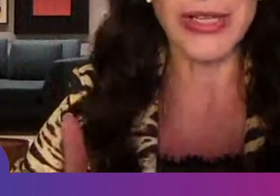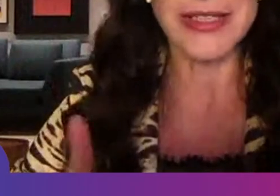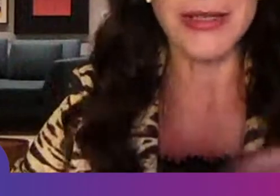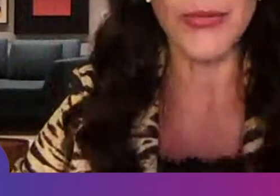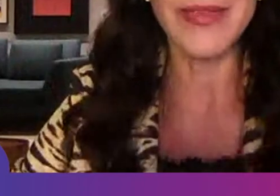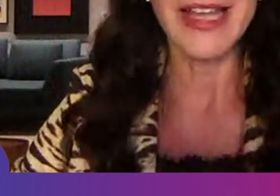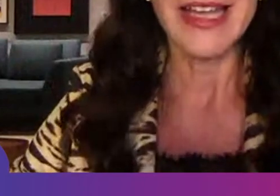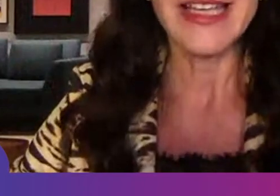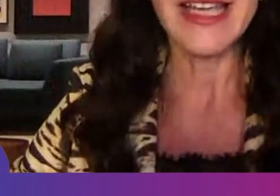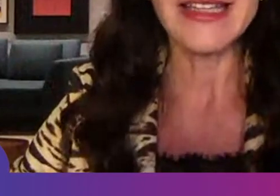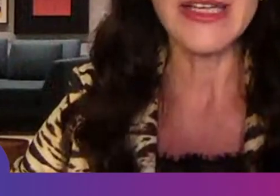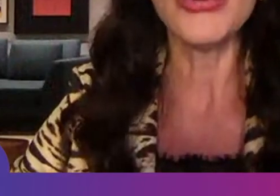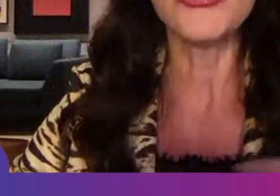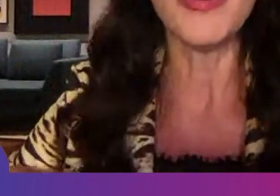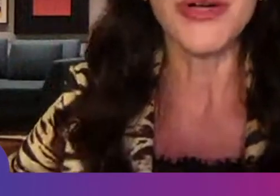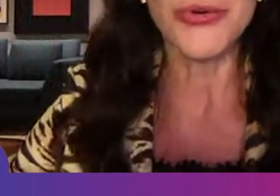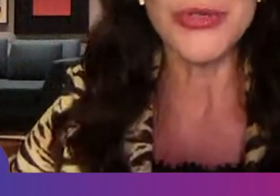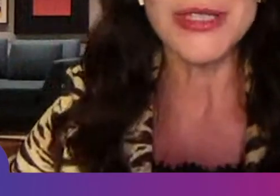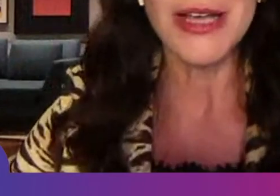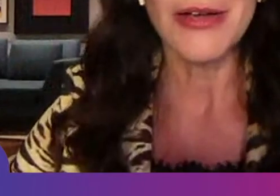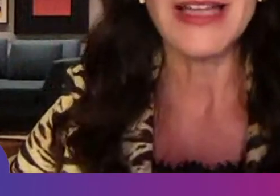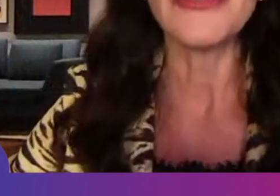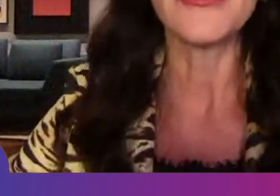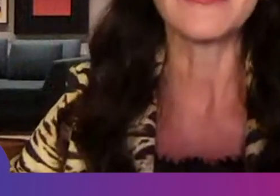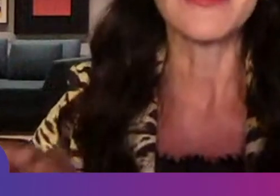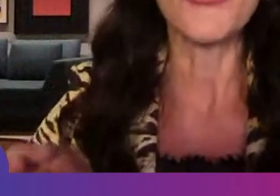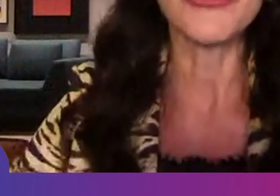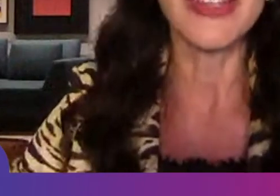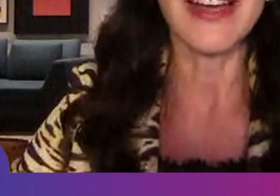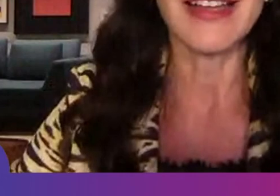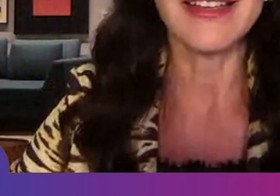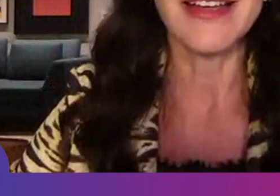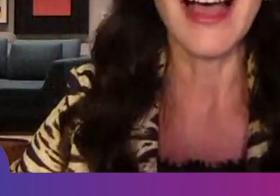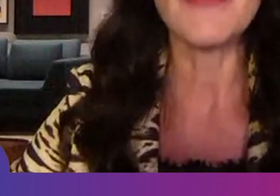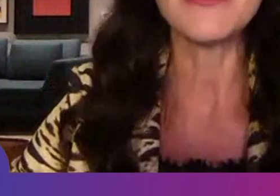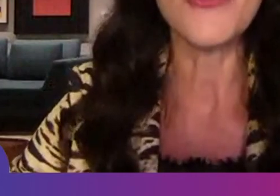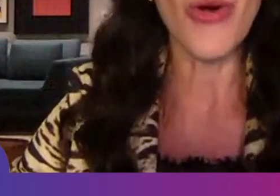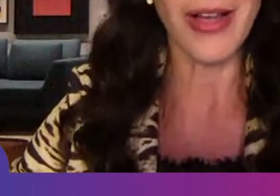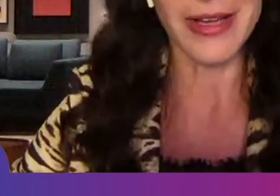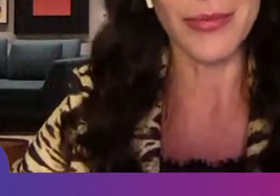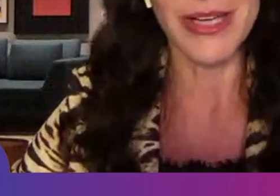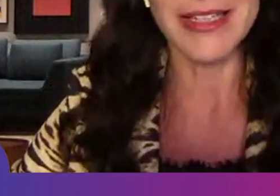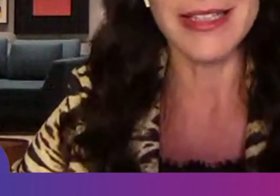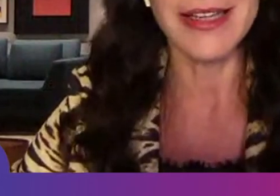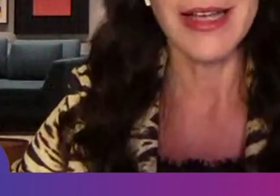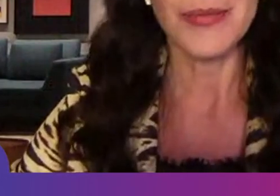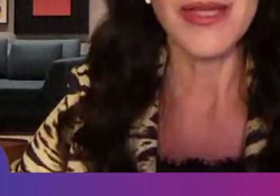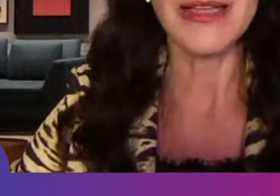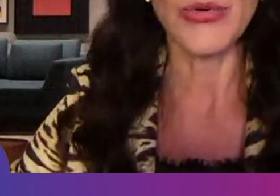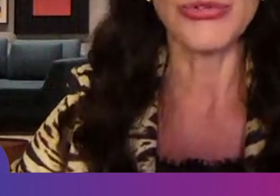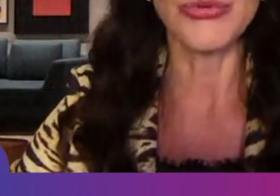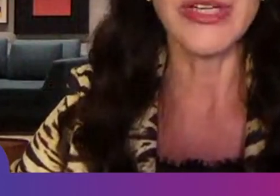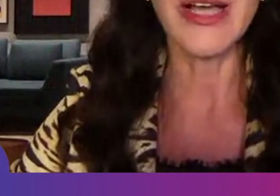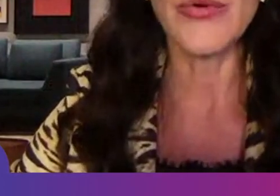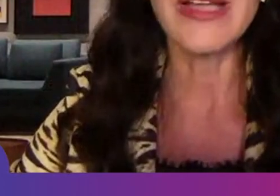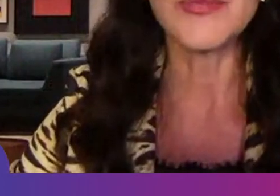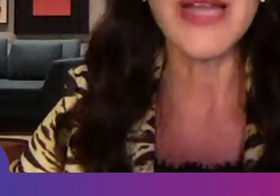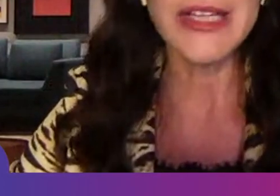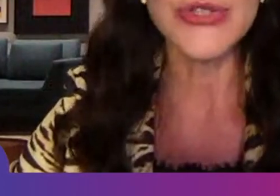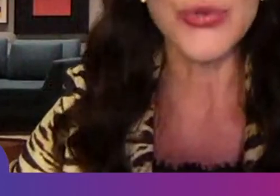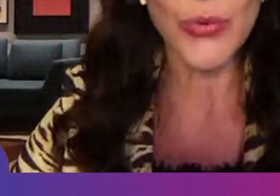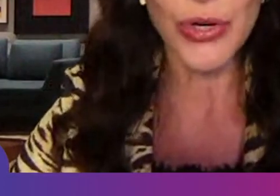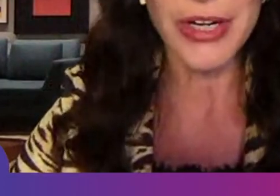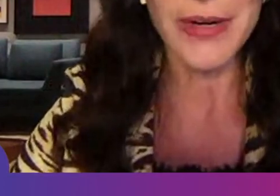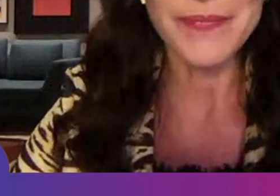sexta colocação, e entre os bancos, ela foi considerada a melhor empresa pela consultoria